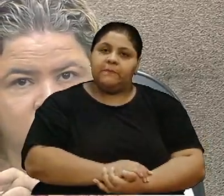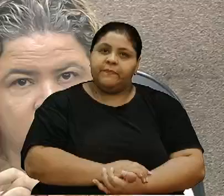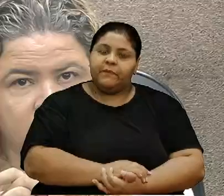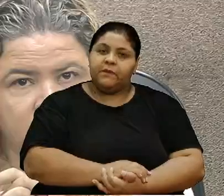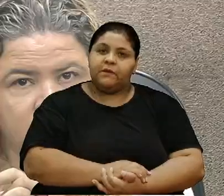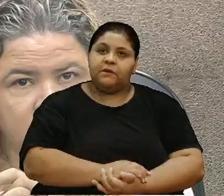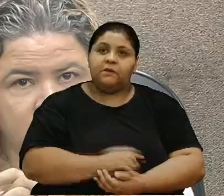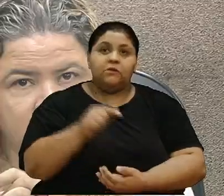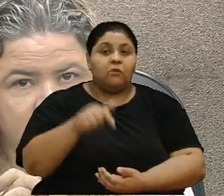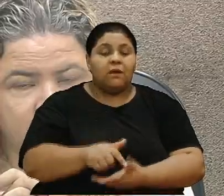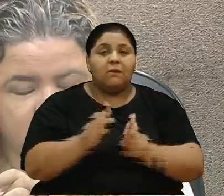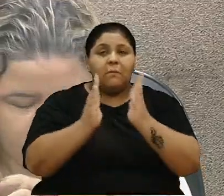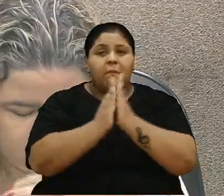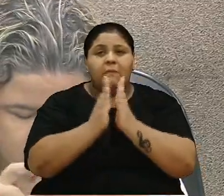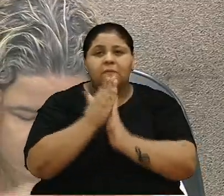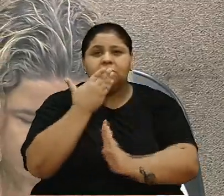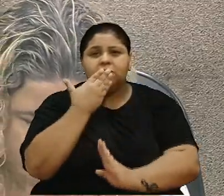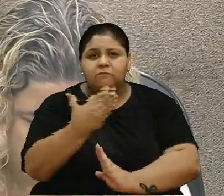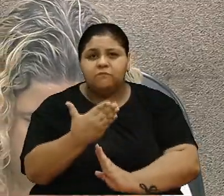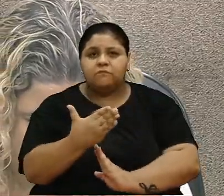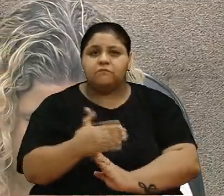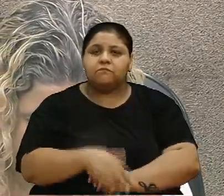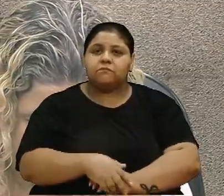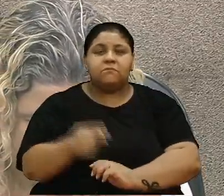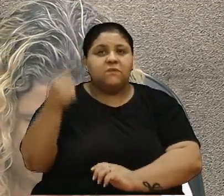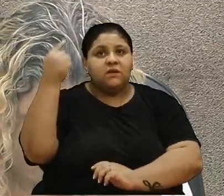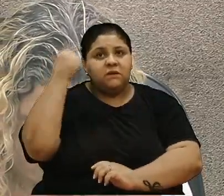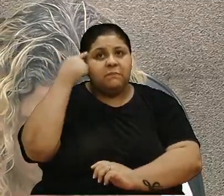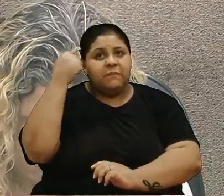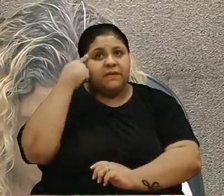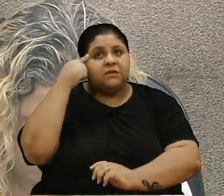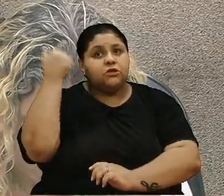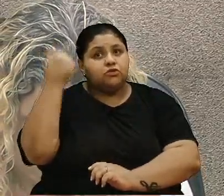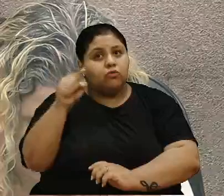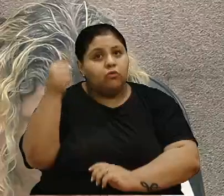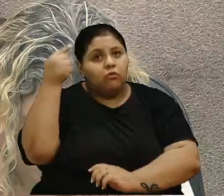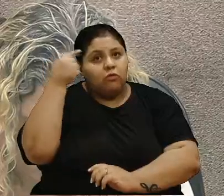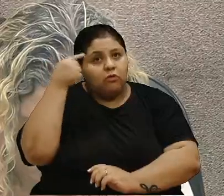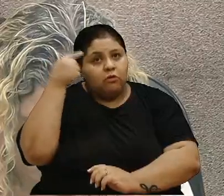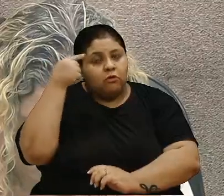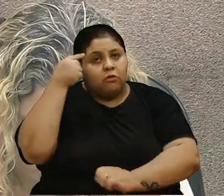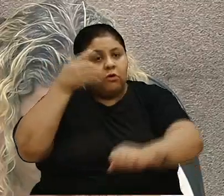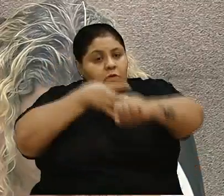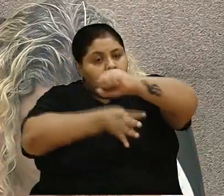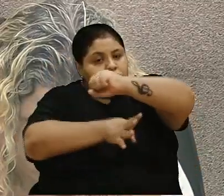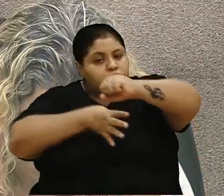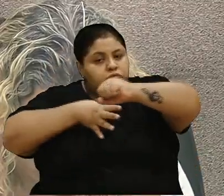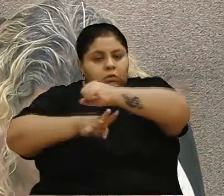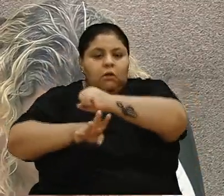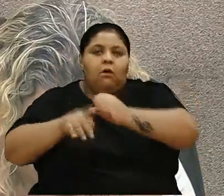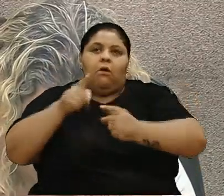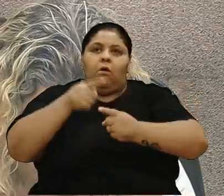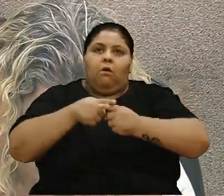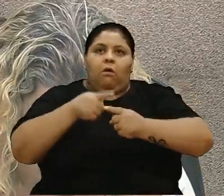Estou aqui implorando para que pensem e repensem em colocar mais cancelas.